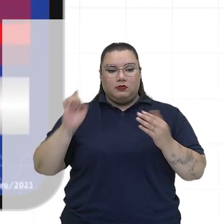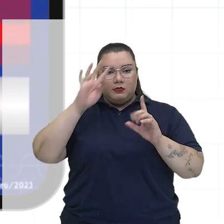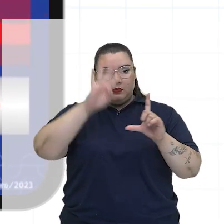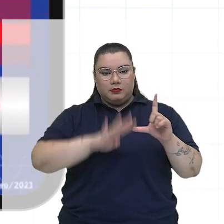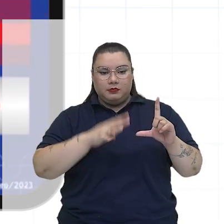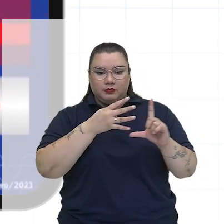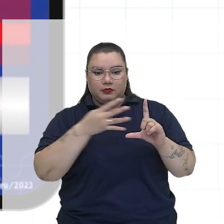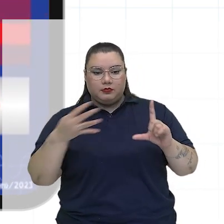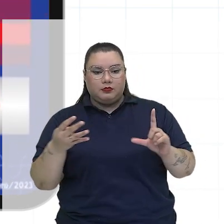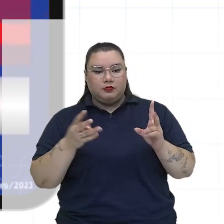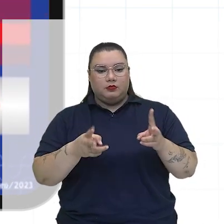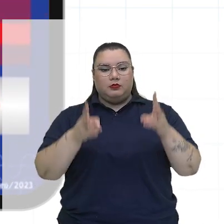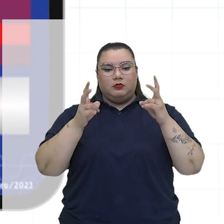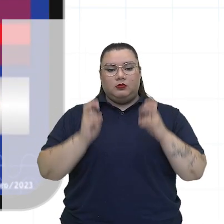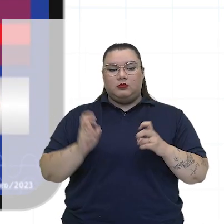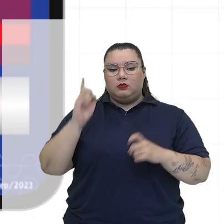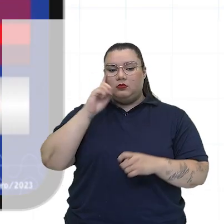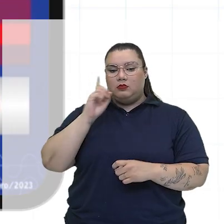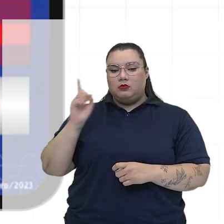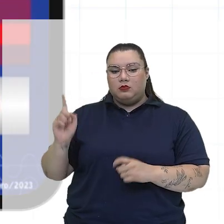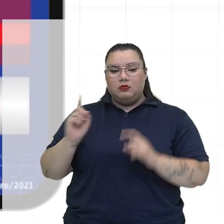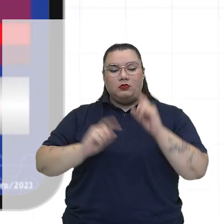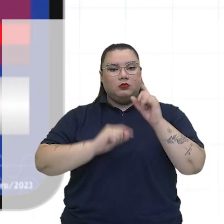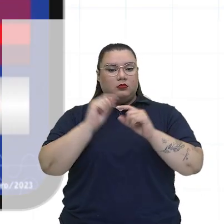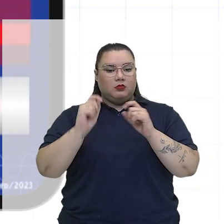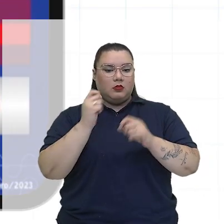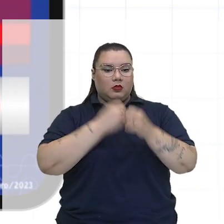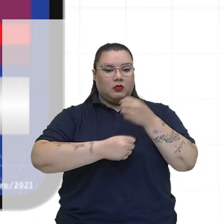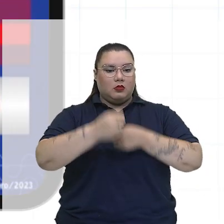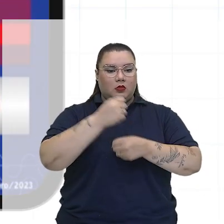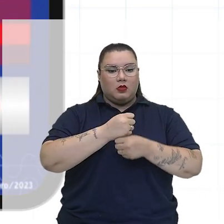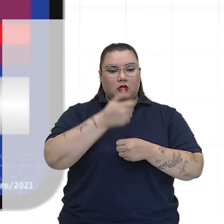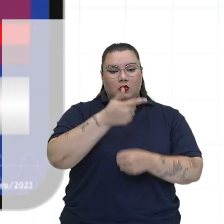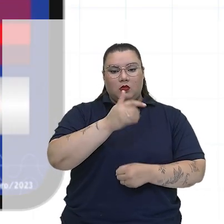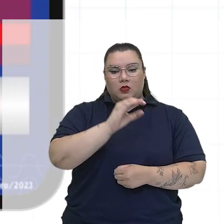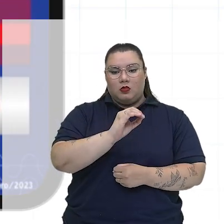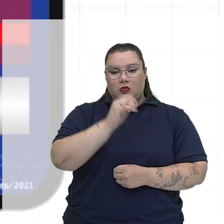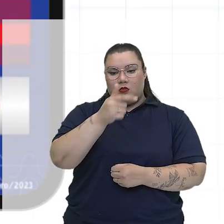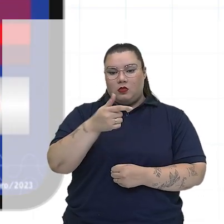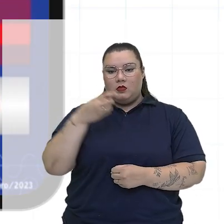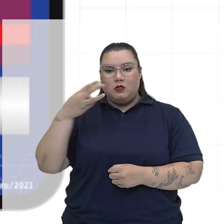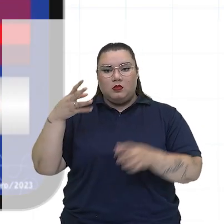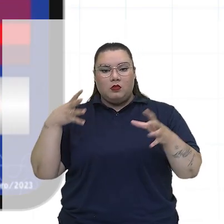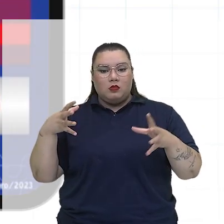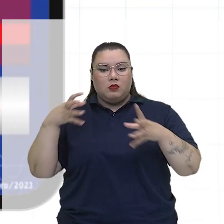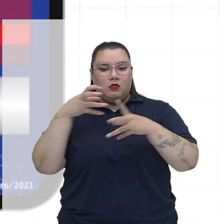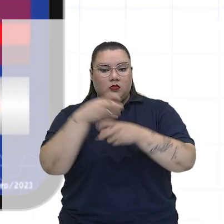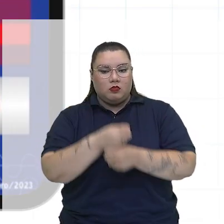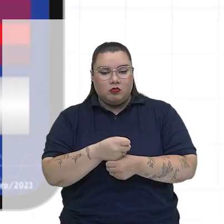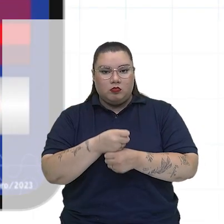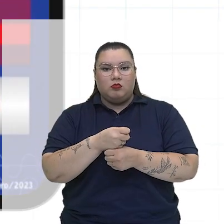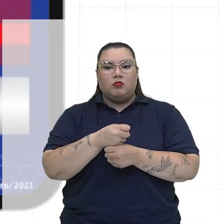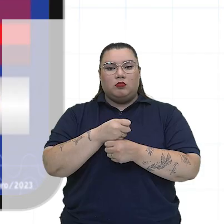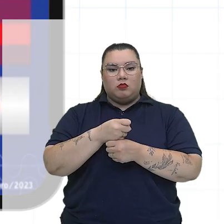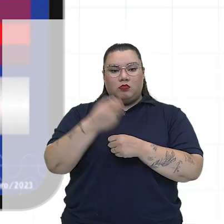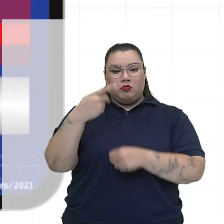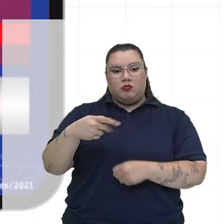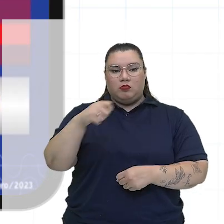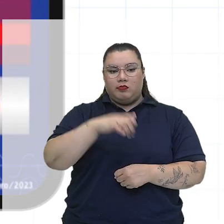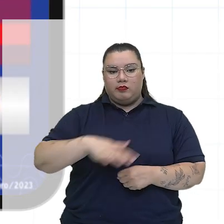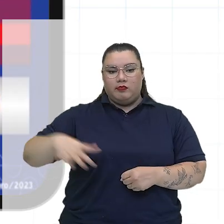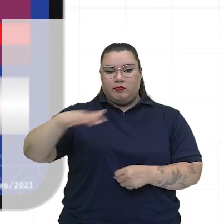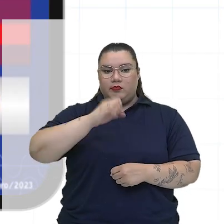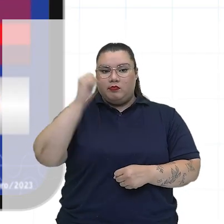Nessa tabela, a gente pode ainda verificar que em 2023, o total de pescadores no